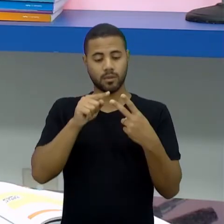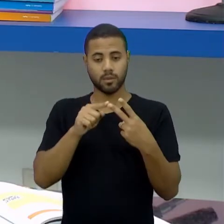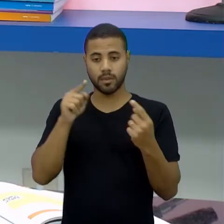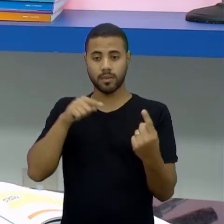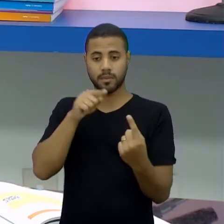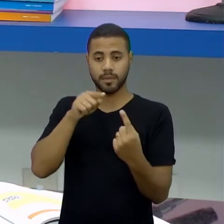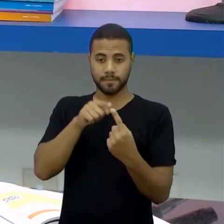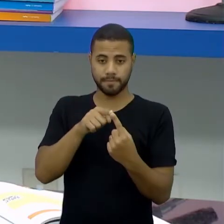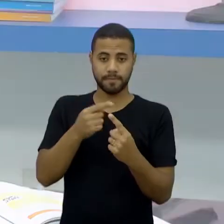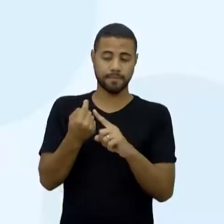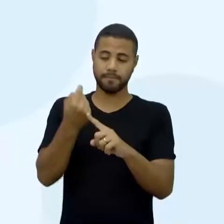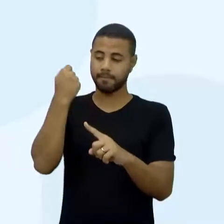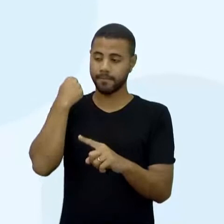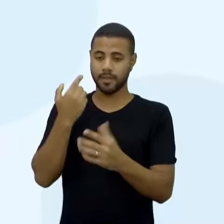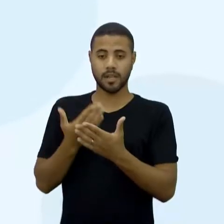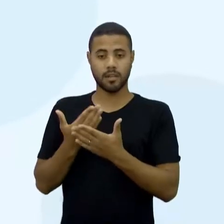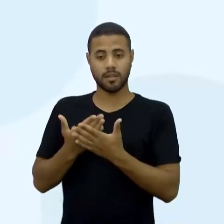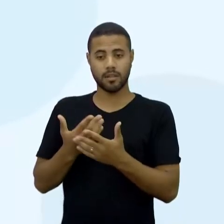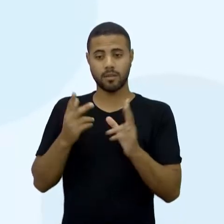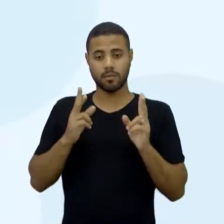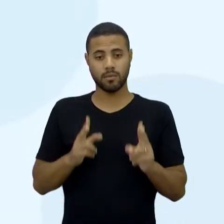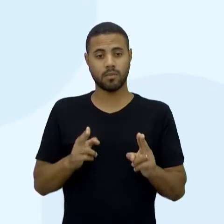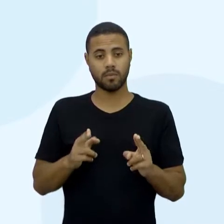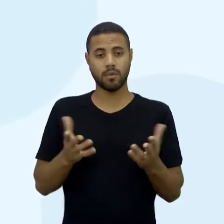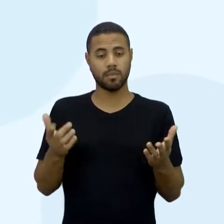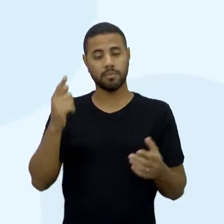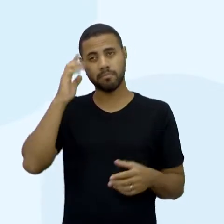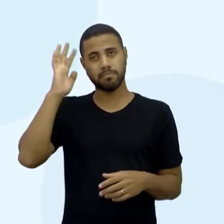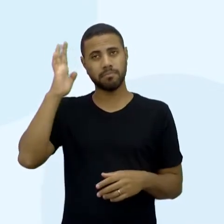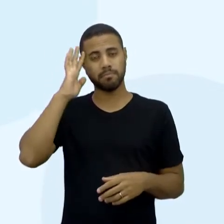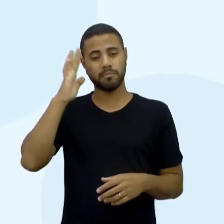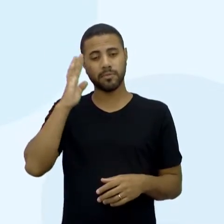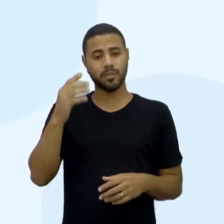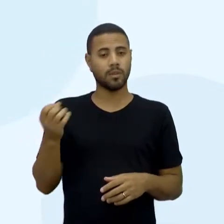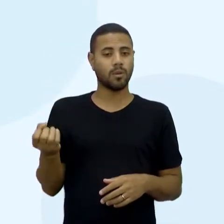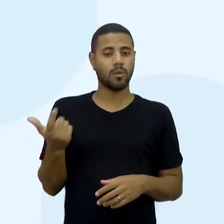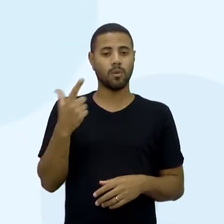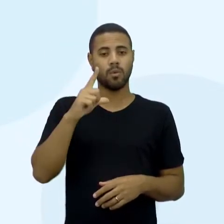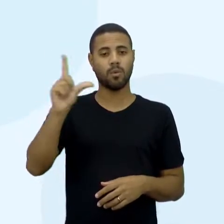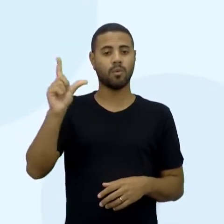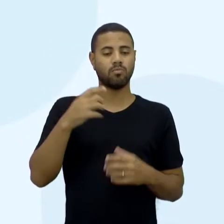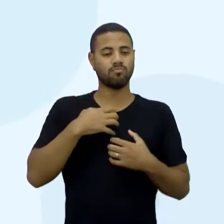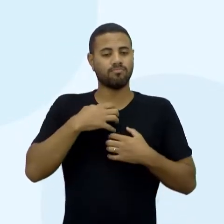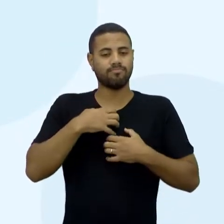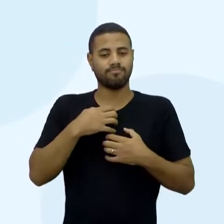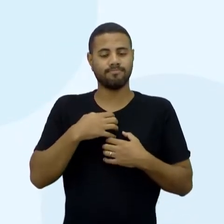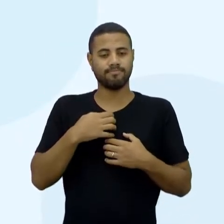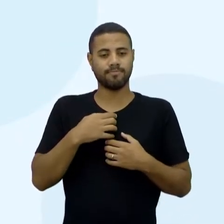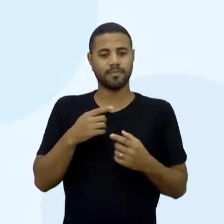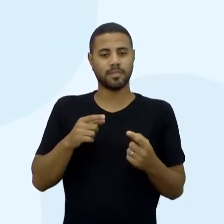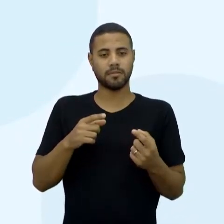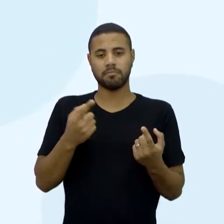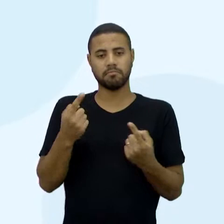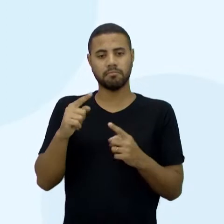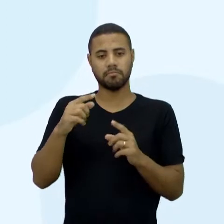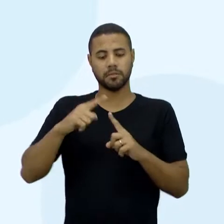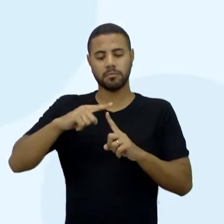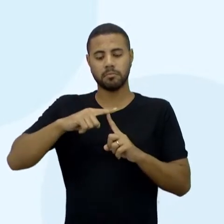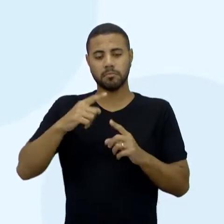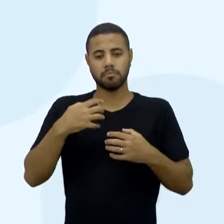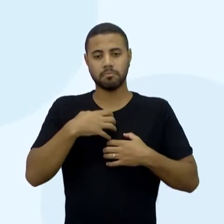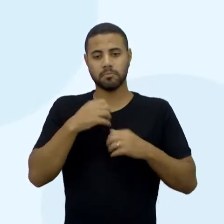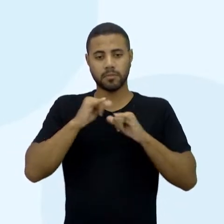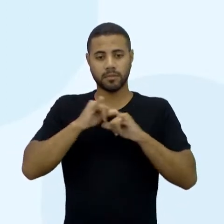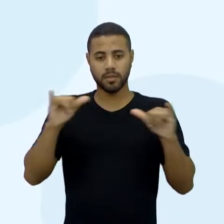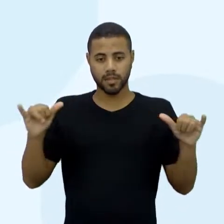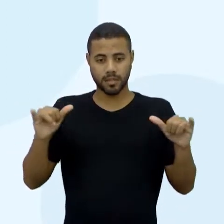na aula anterior. Pensar em outras modalidades entre as pesquisadas que tenham direção na sua